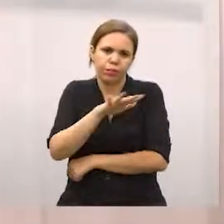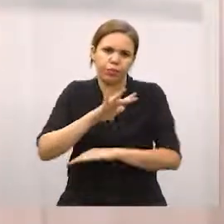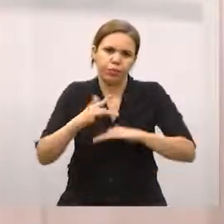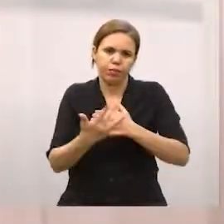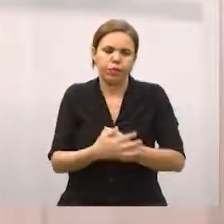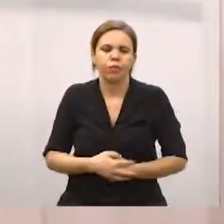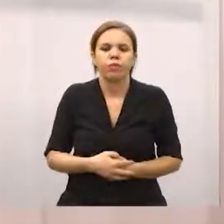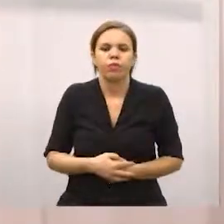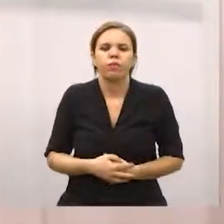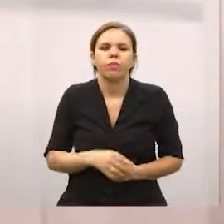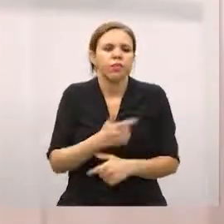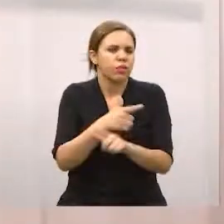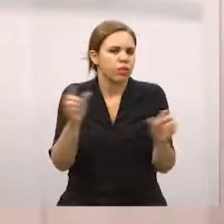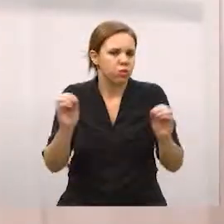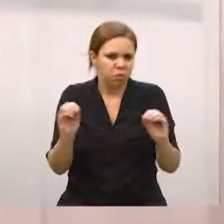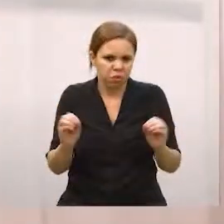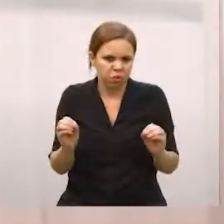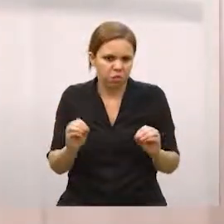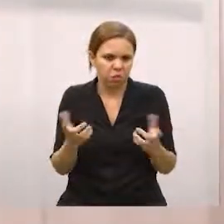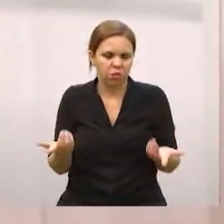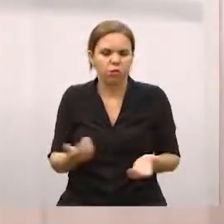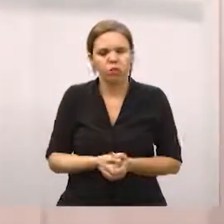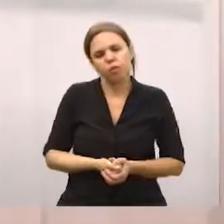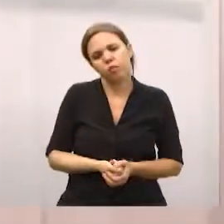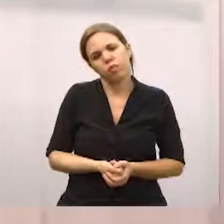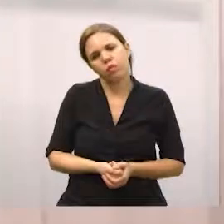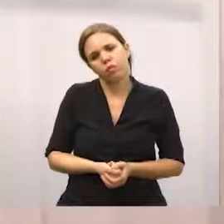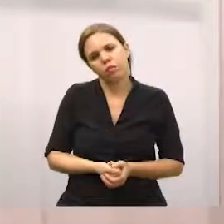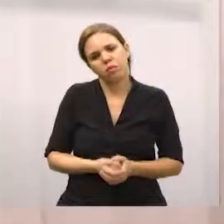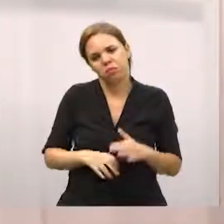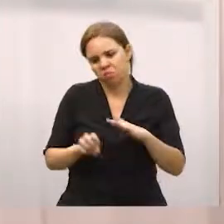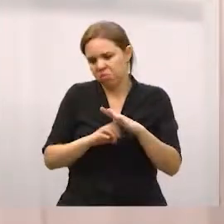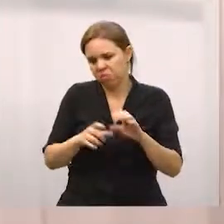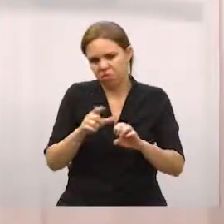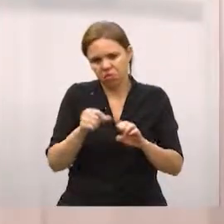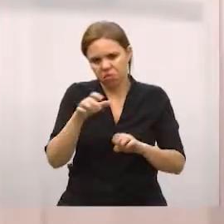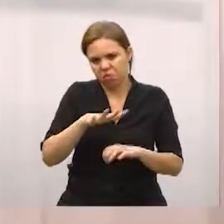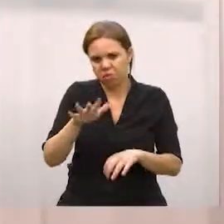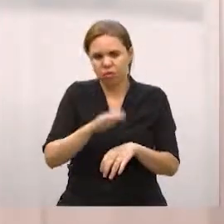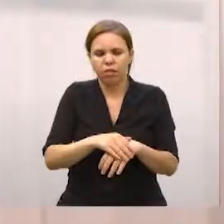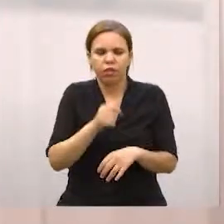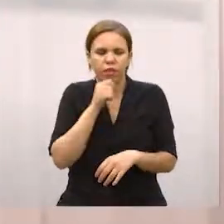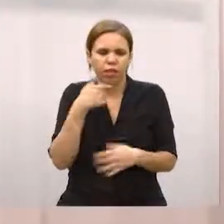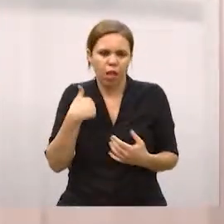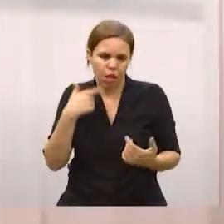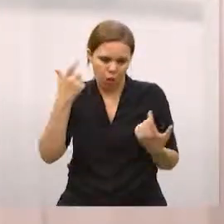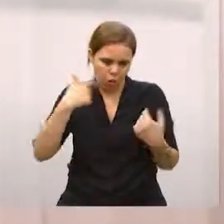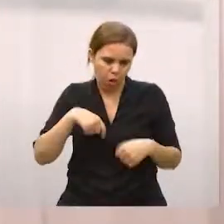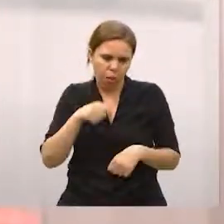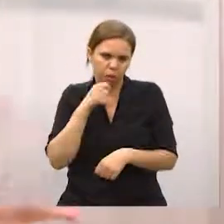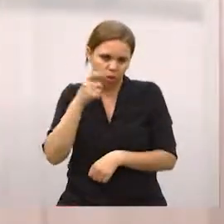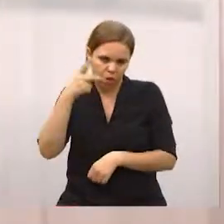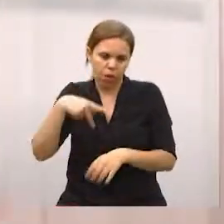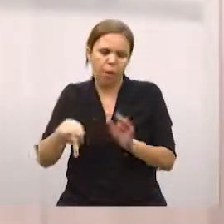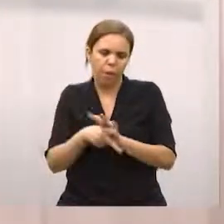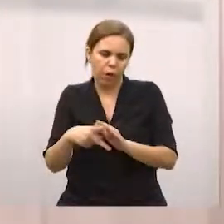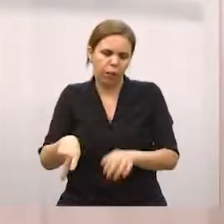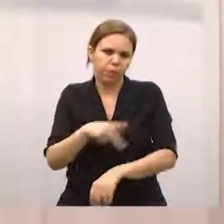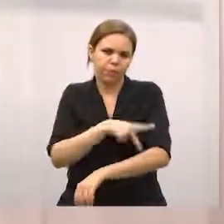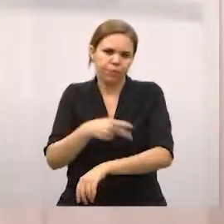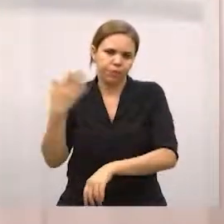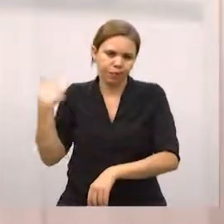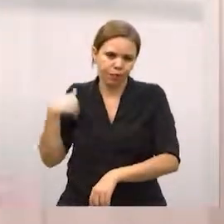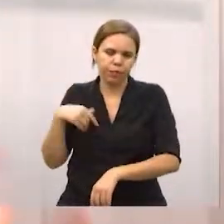alunos numa rede social, né? Não tinha nenhuma pretensão de empreender nessa área, mesmo porque eu era pedagoga,